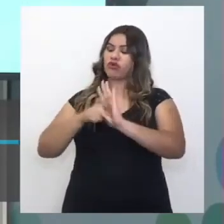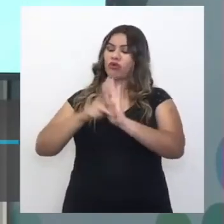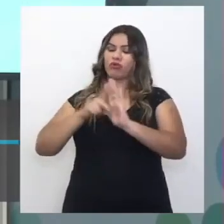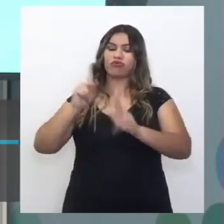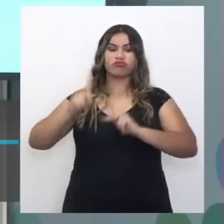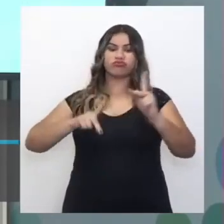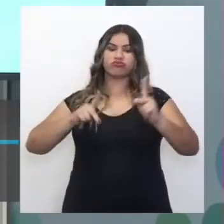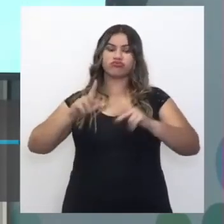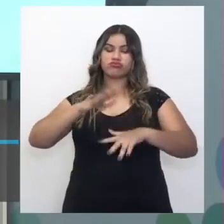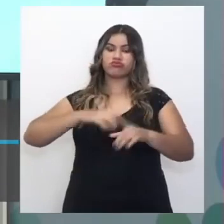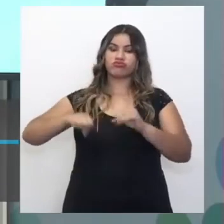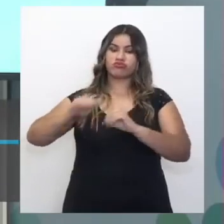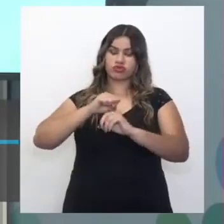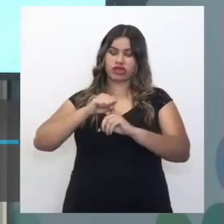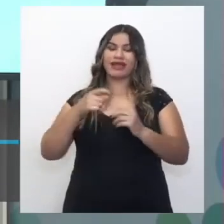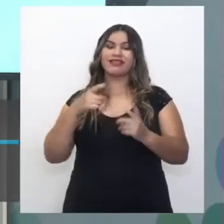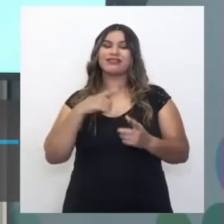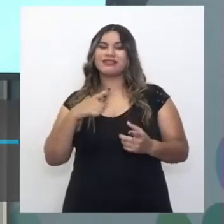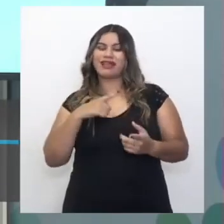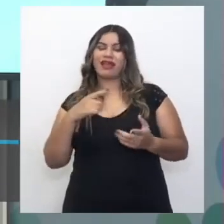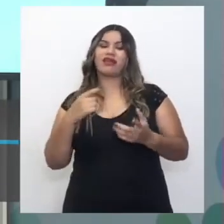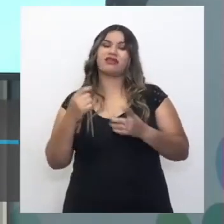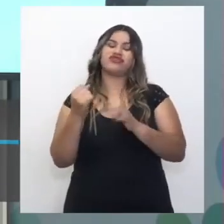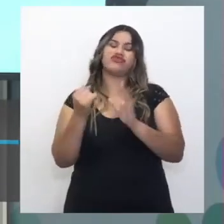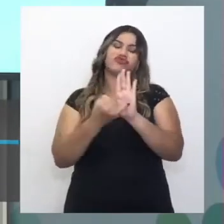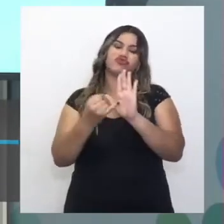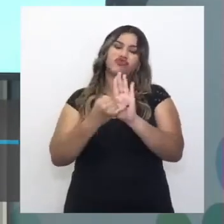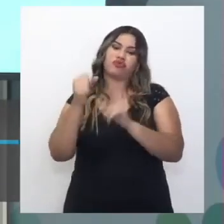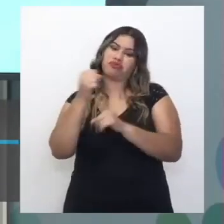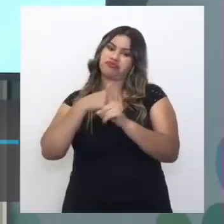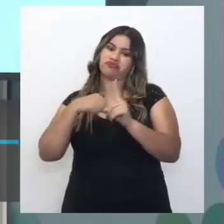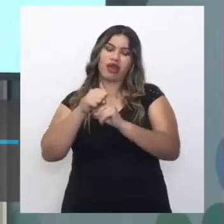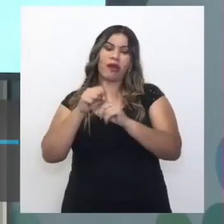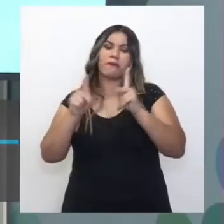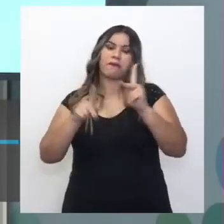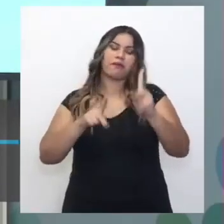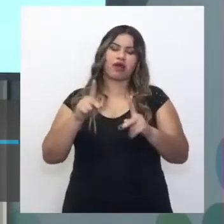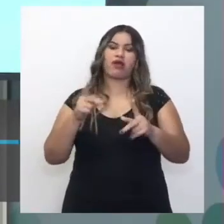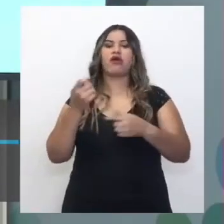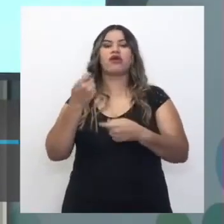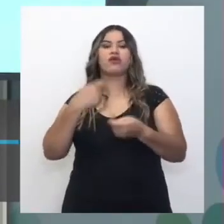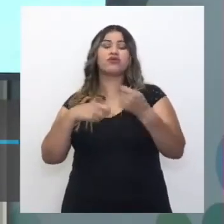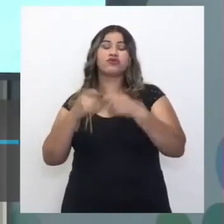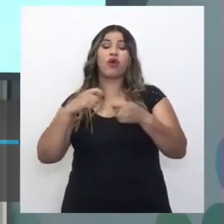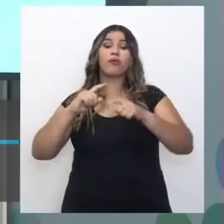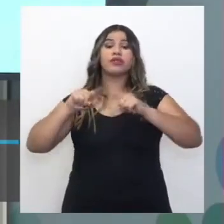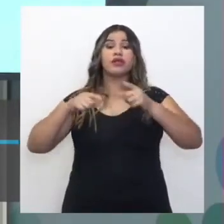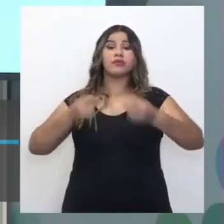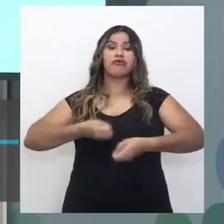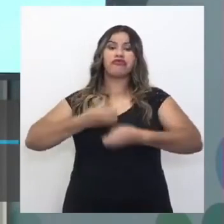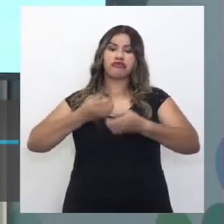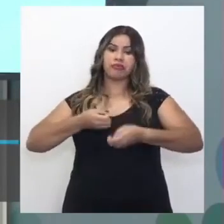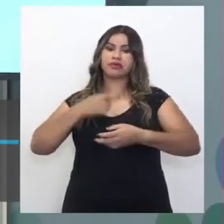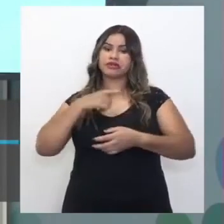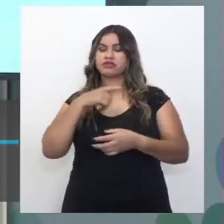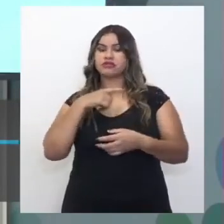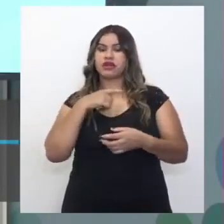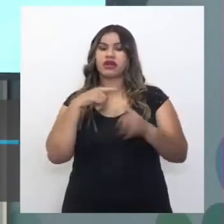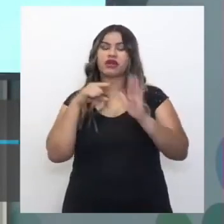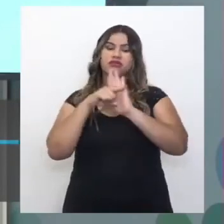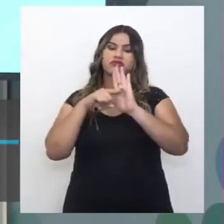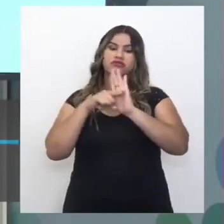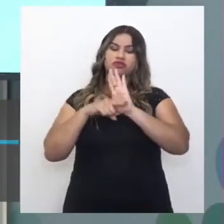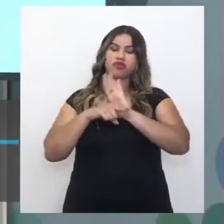indicadores sociais, indicadores econômicos, que depois são repassados aí os dados, né, para a gente aí estar analisando, e os governos